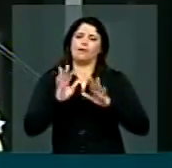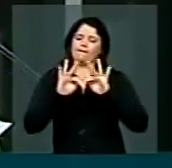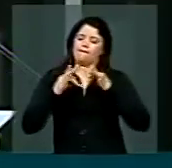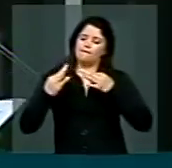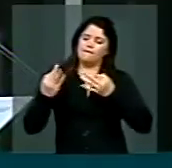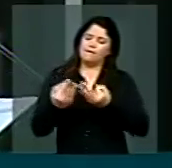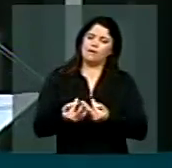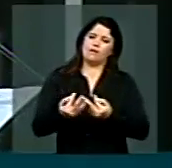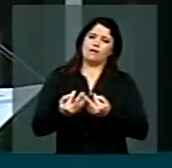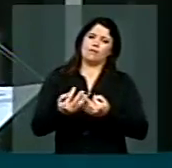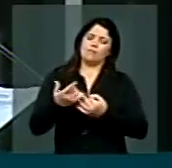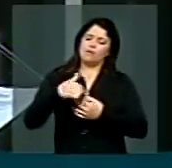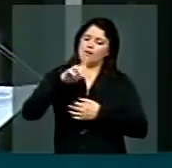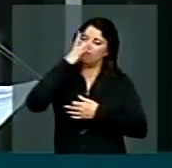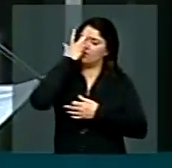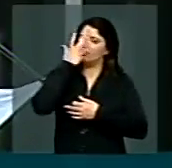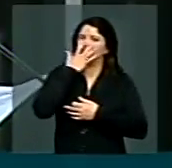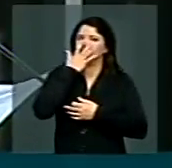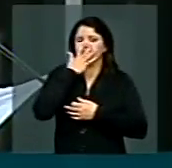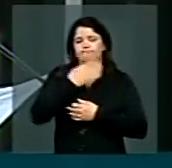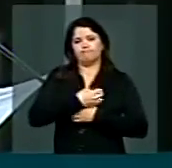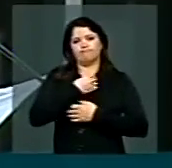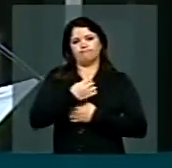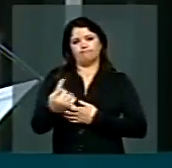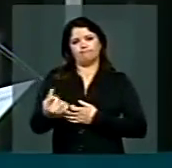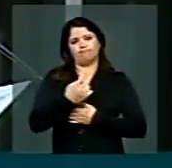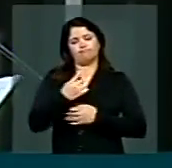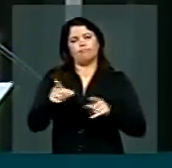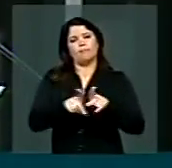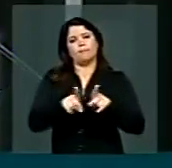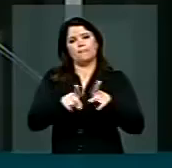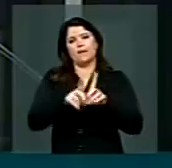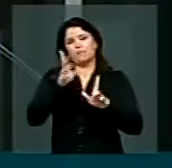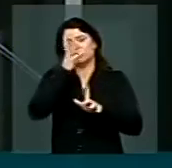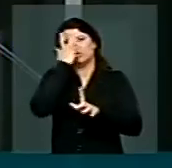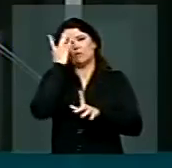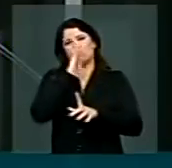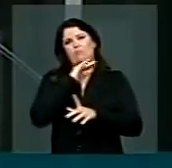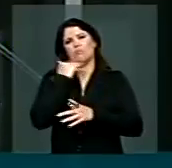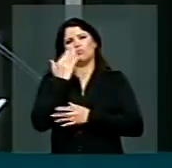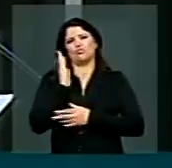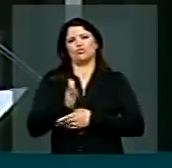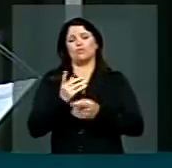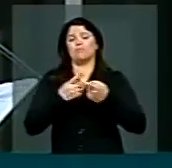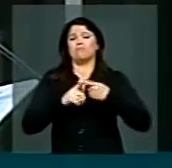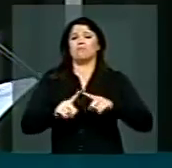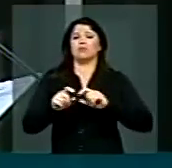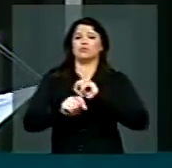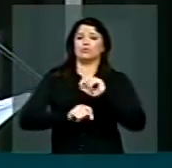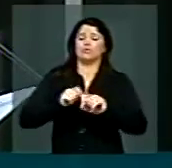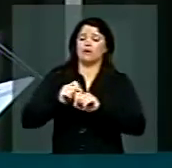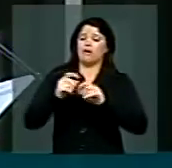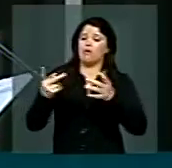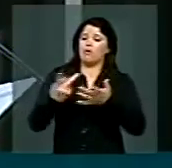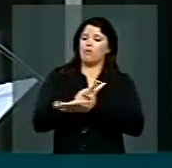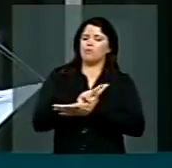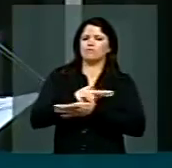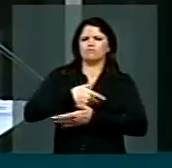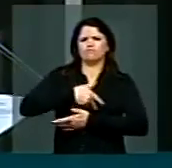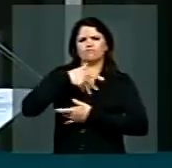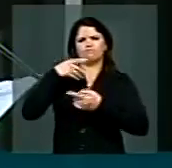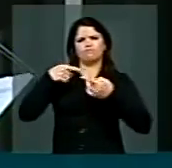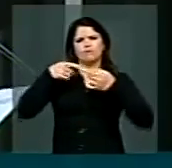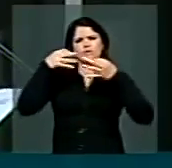familiares dos que estão presentes e dos que já partiram, mas que deixaram um legado de